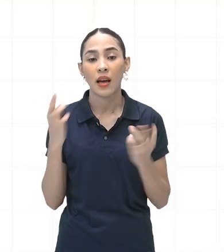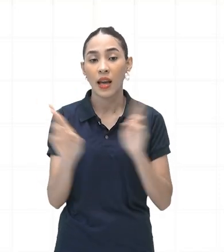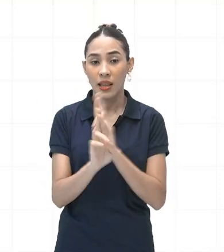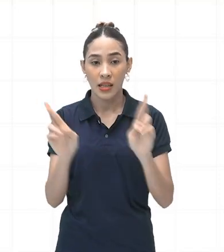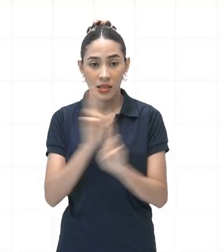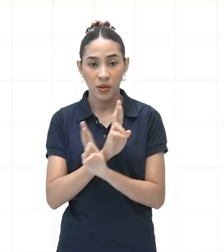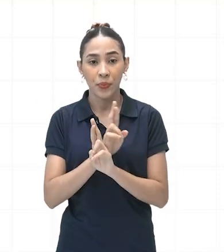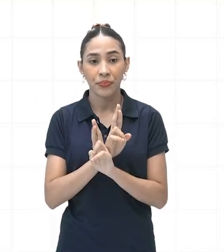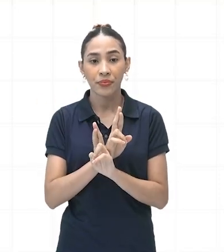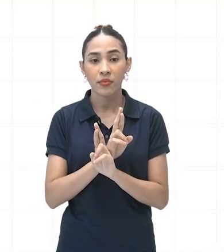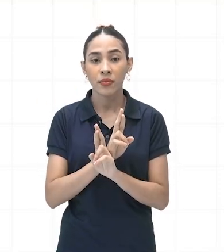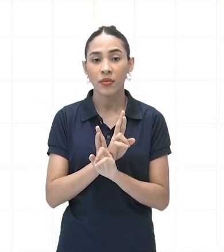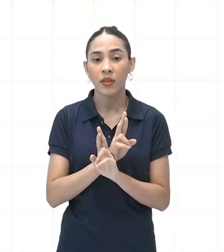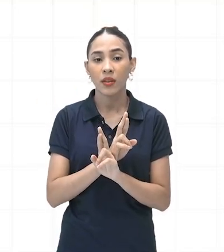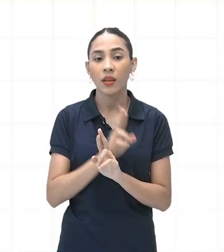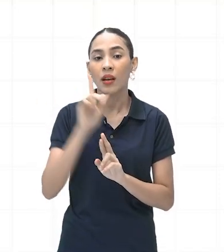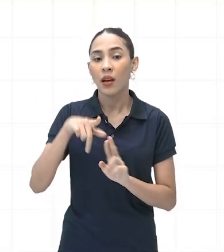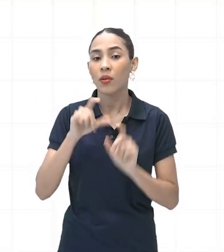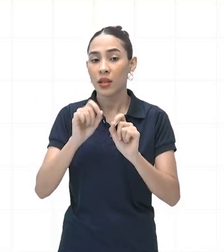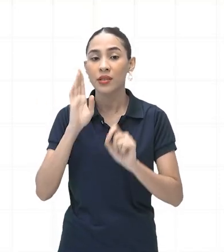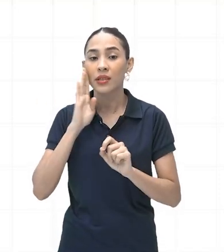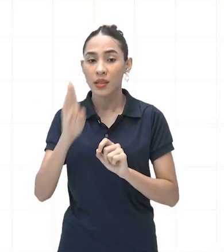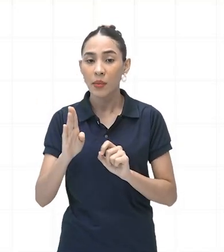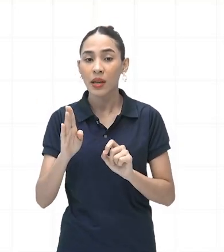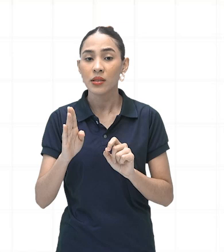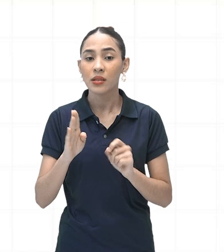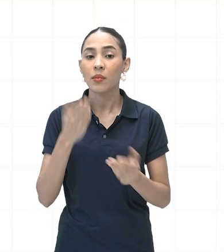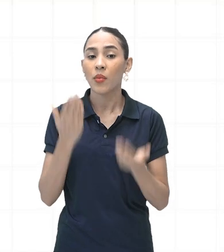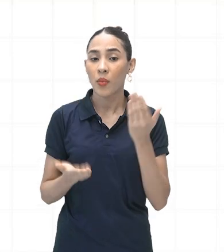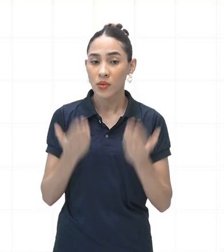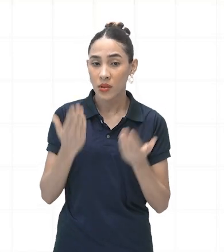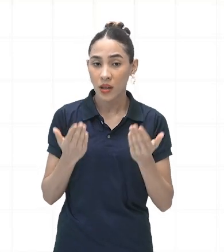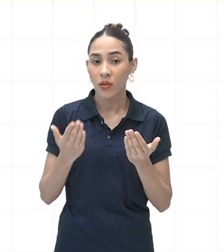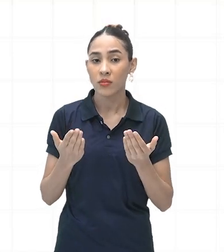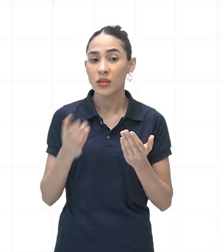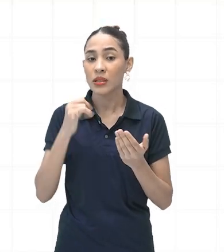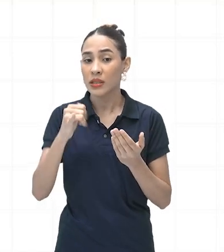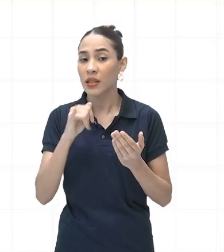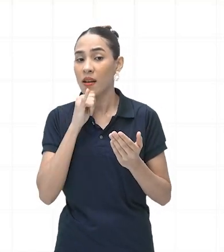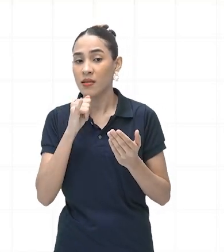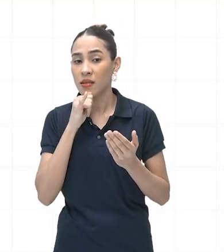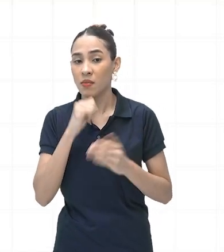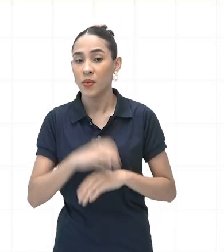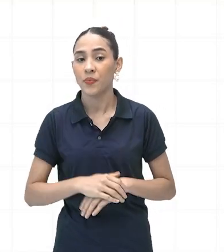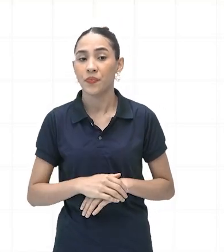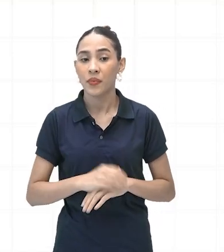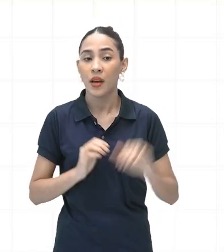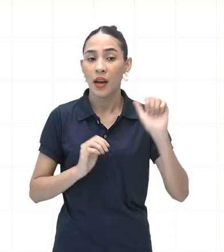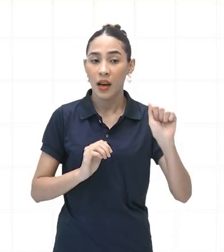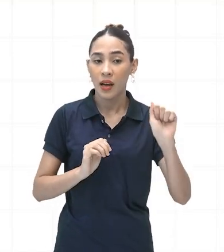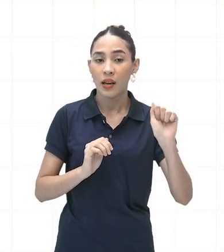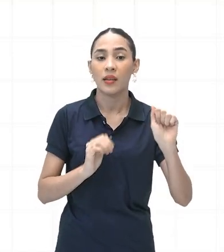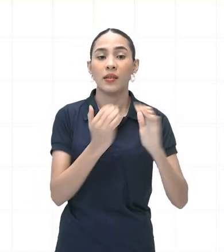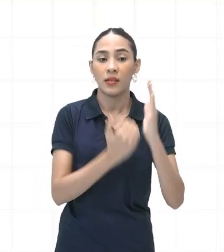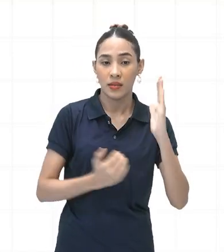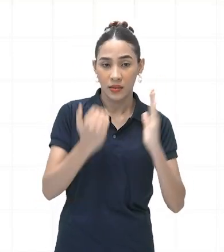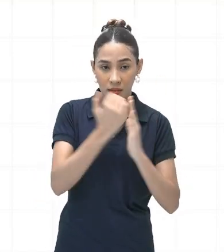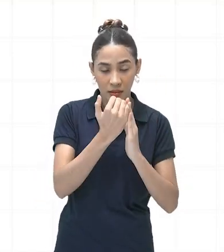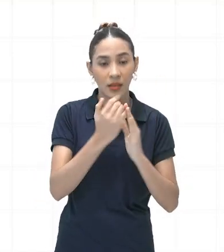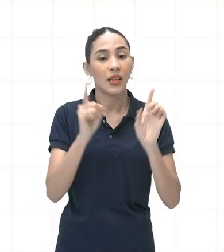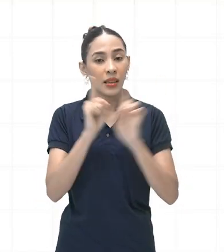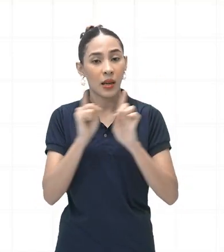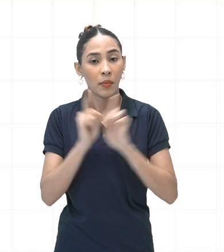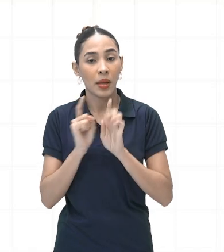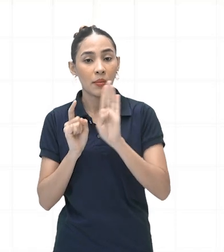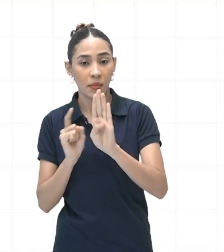as grandezas. Elas são diretamente proporcionais. Se eu aumentar a A, isso vai acarretar no aumento